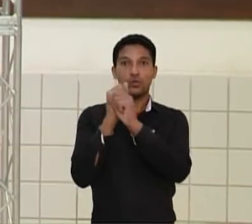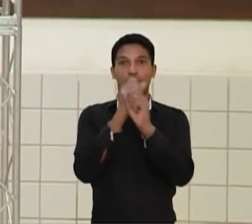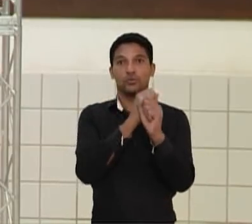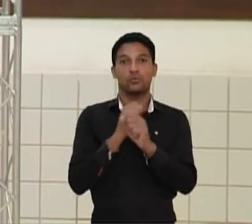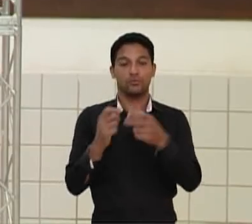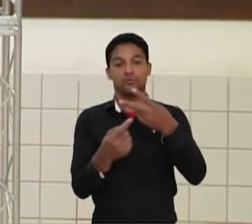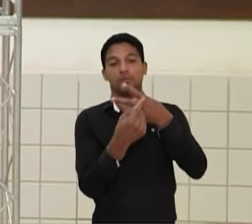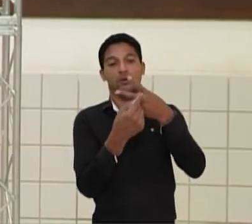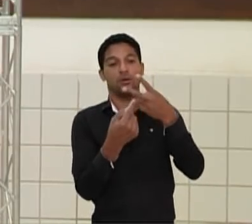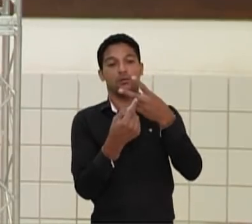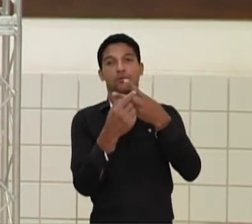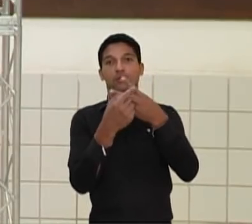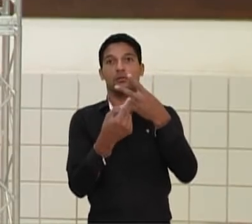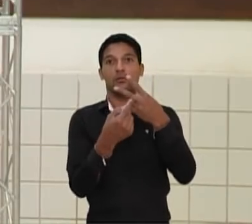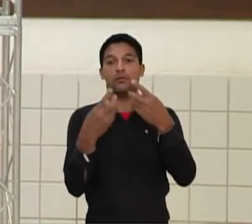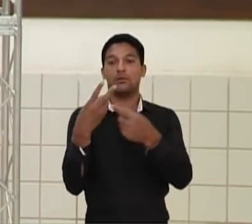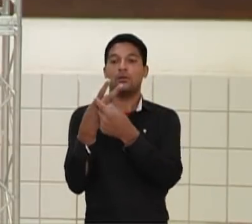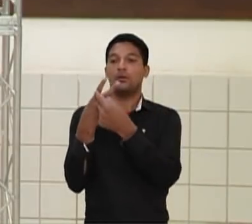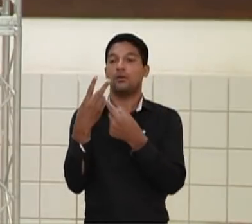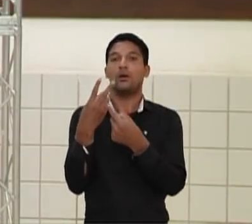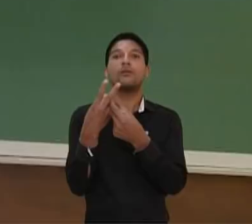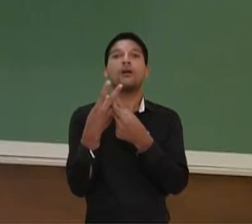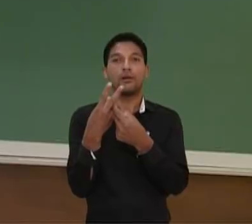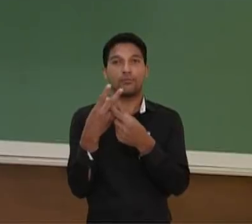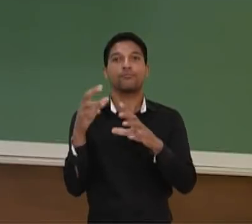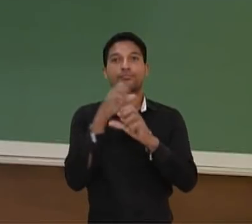internos é 360 graus. Beleza?